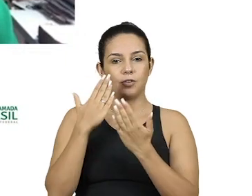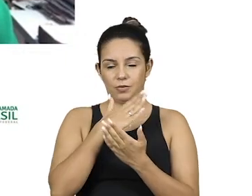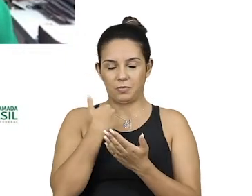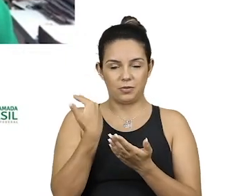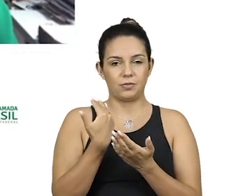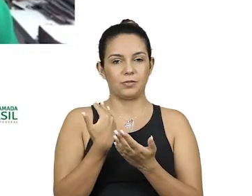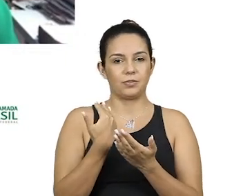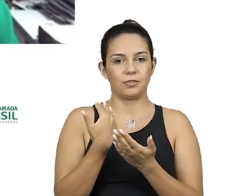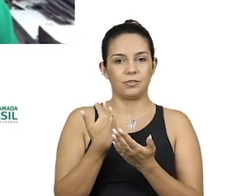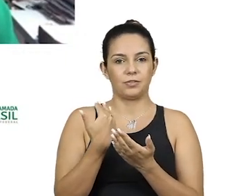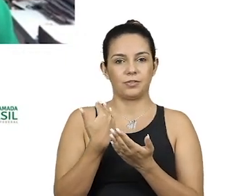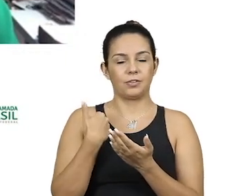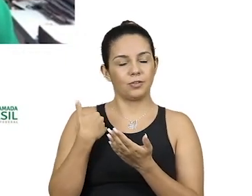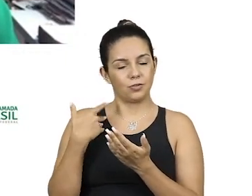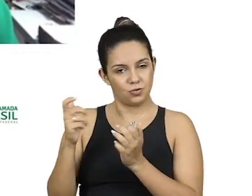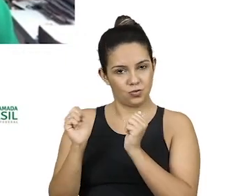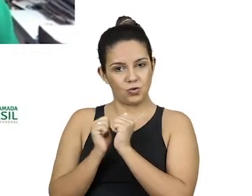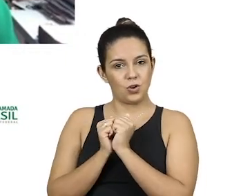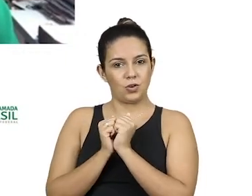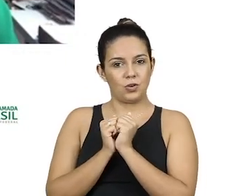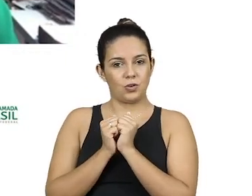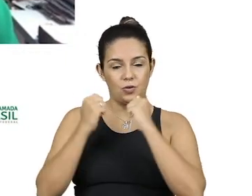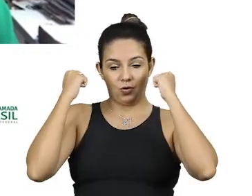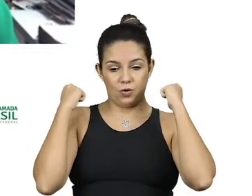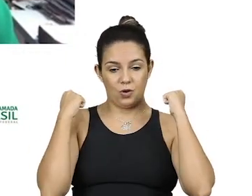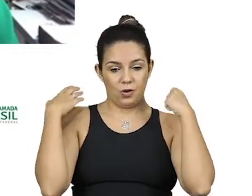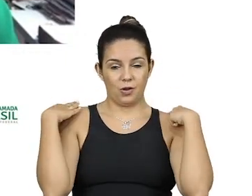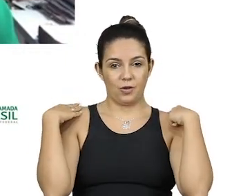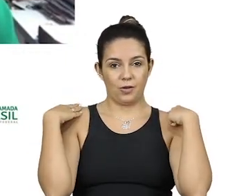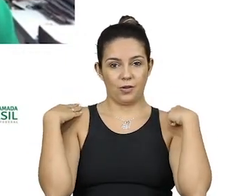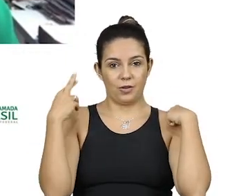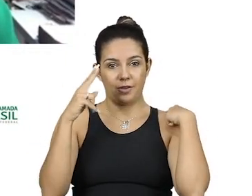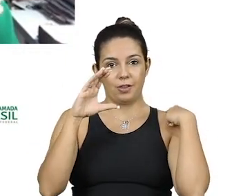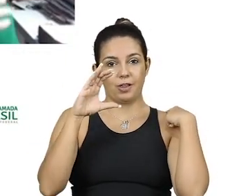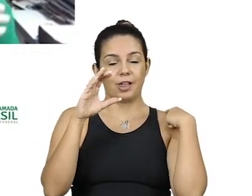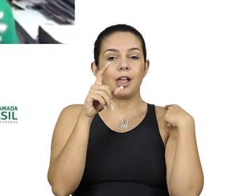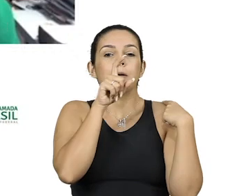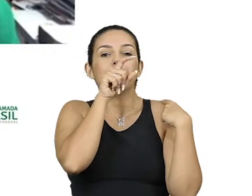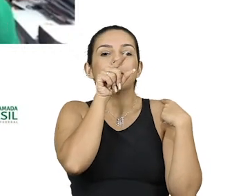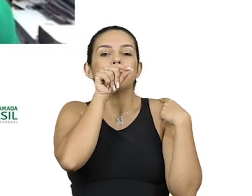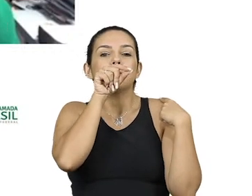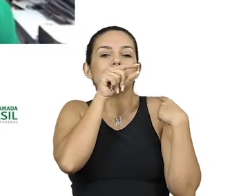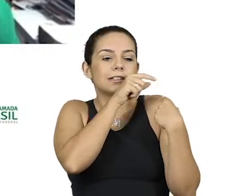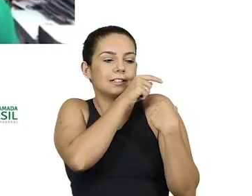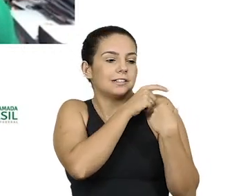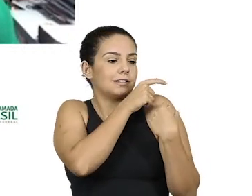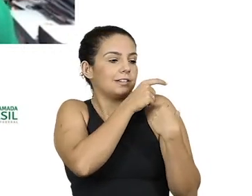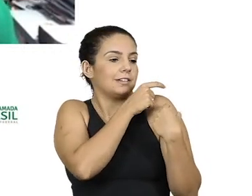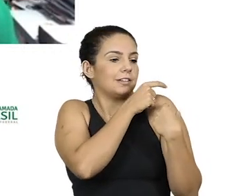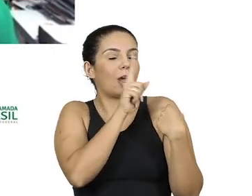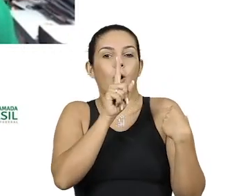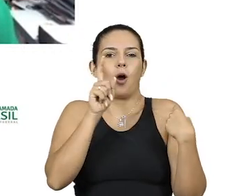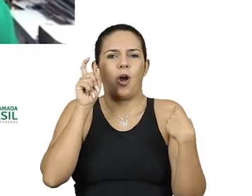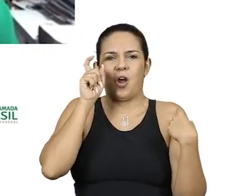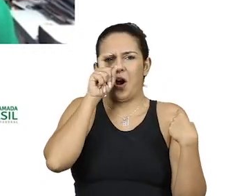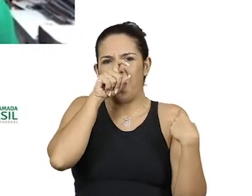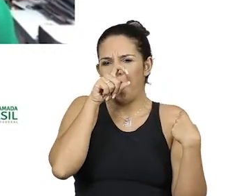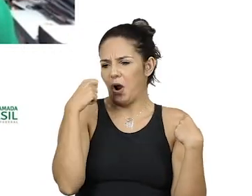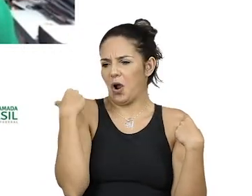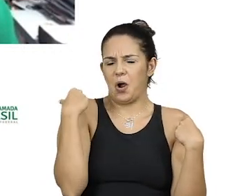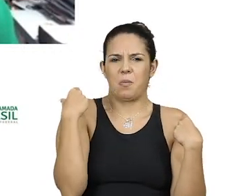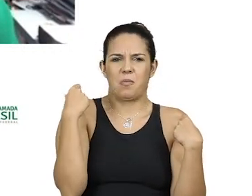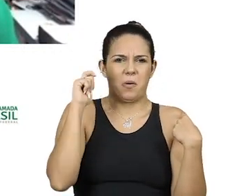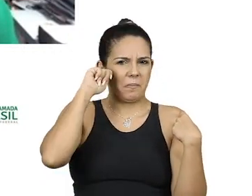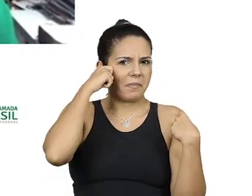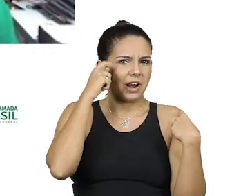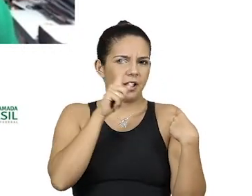morte. Eu a levo no ombro como uma calopsita, não um corvo. Uma calopsita